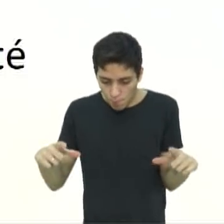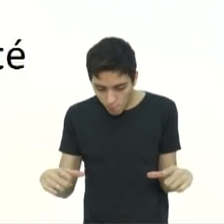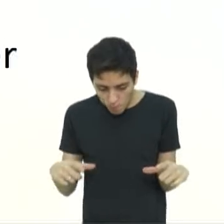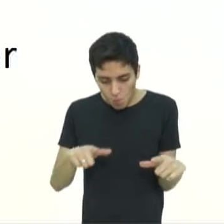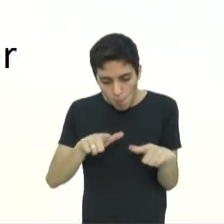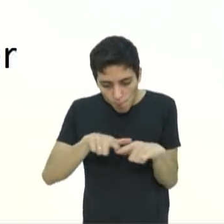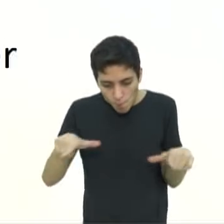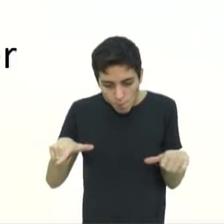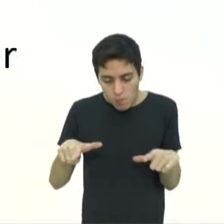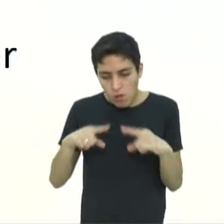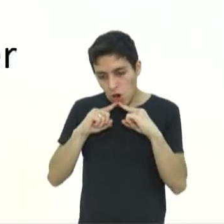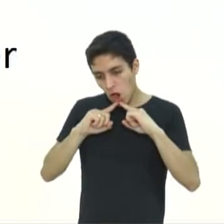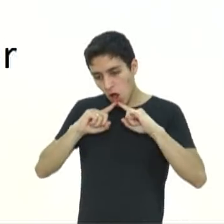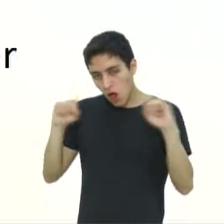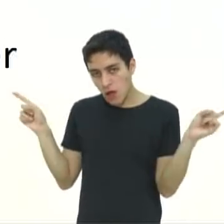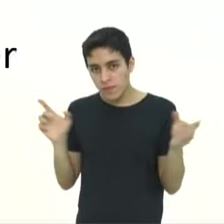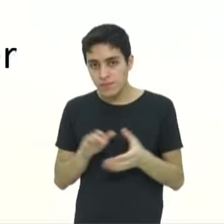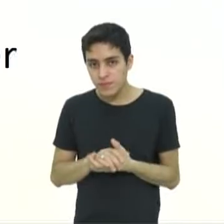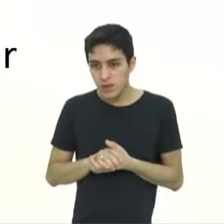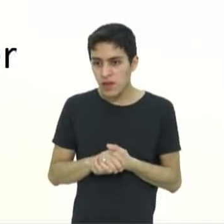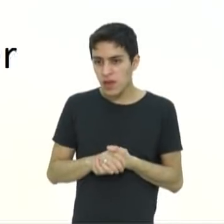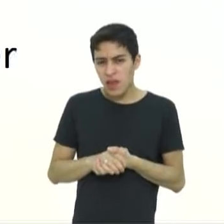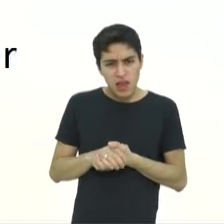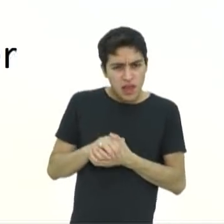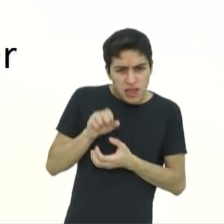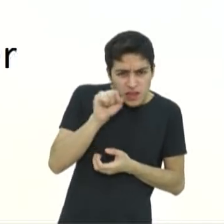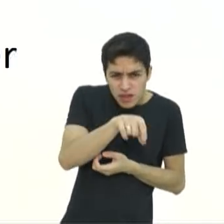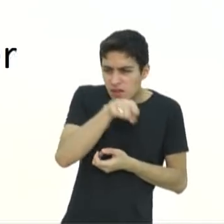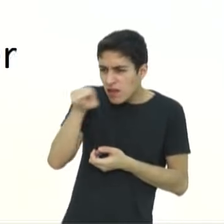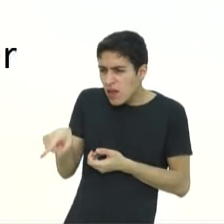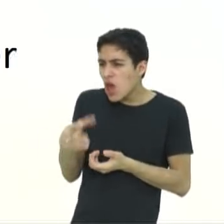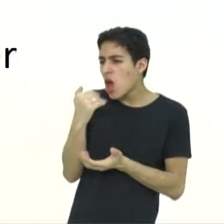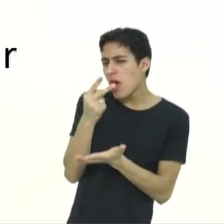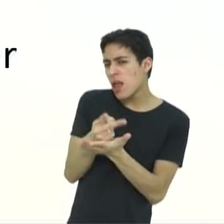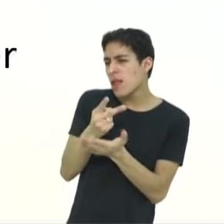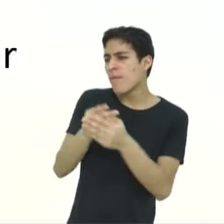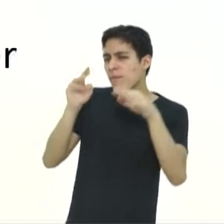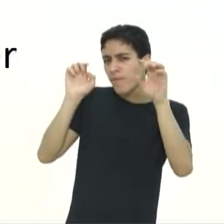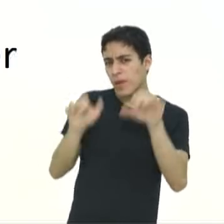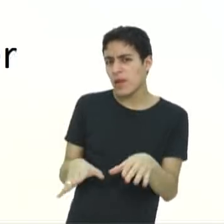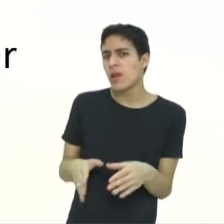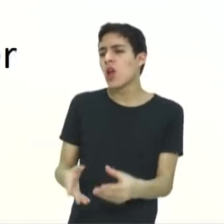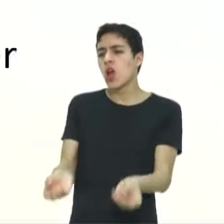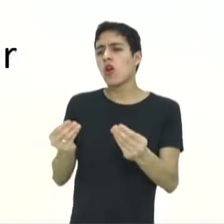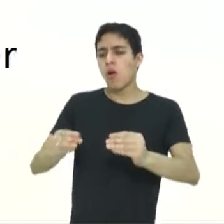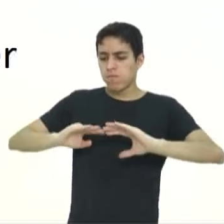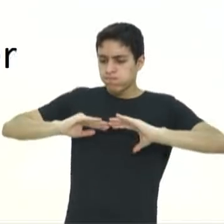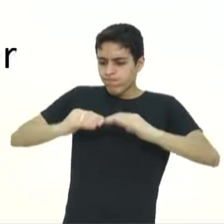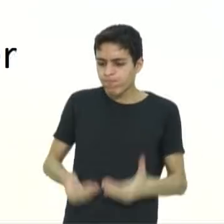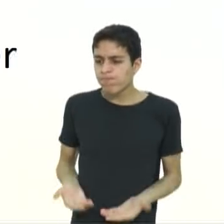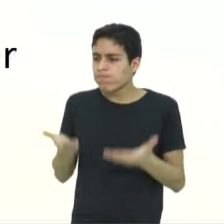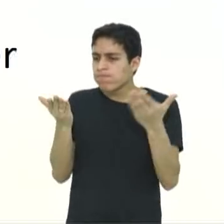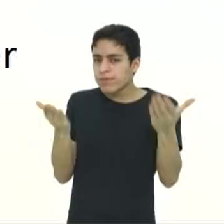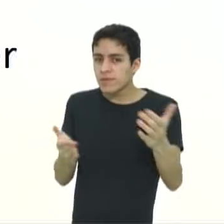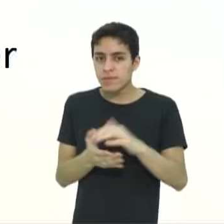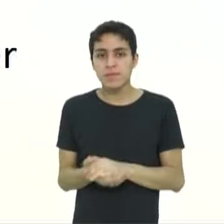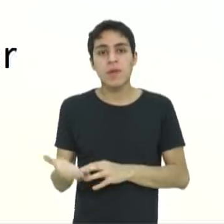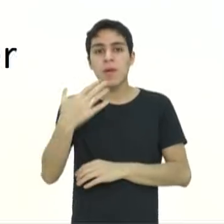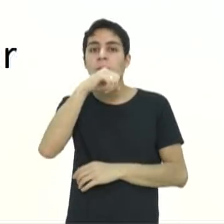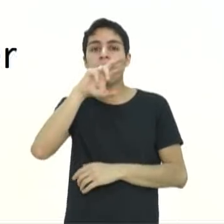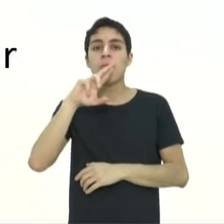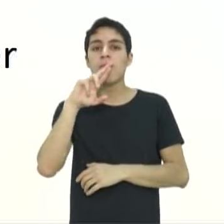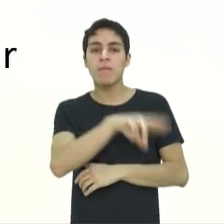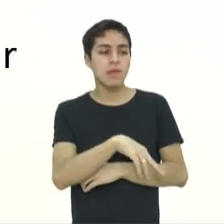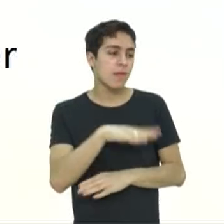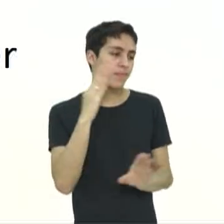resmunga. Se vocês sempre comeram tão bem, como é que acabaram barrigudos assim? O pai diz que isso